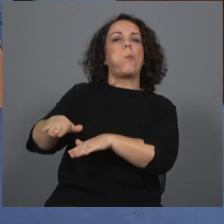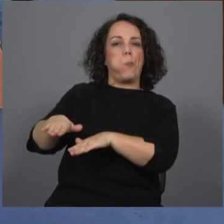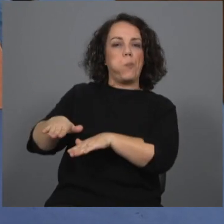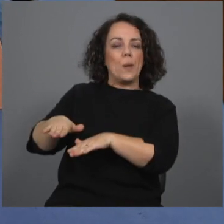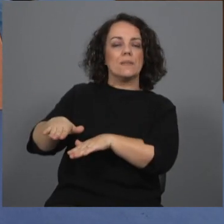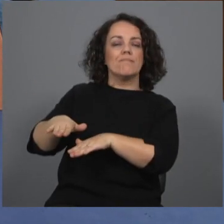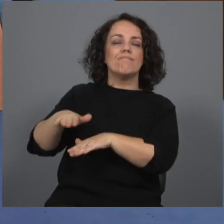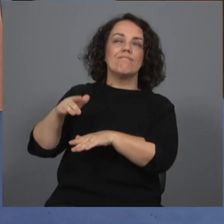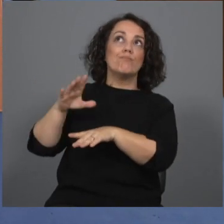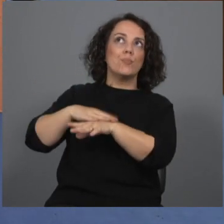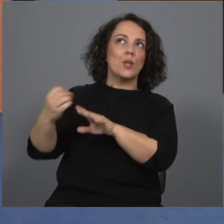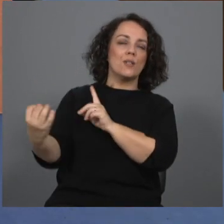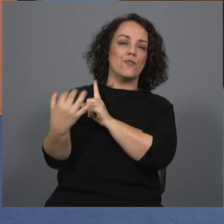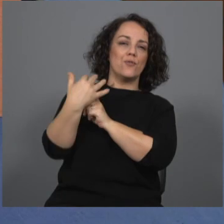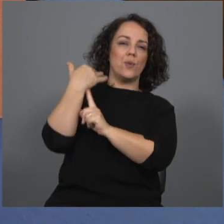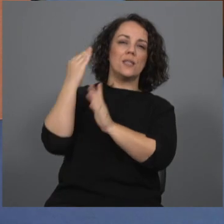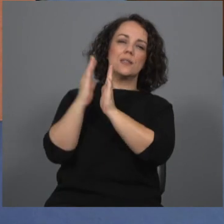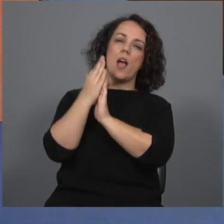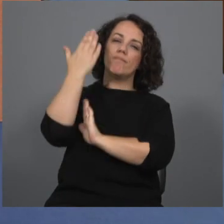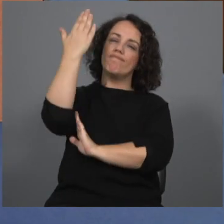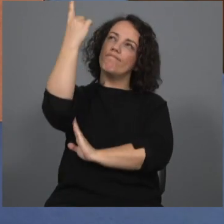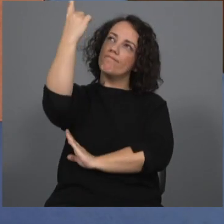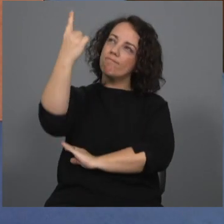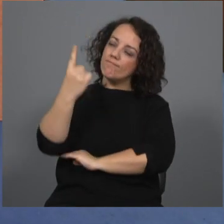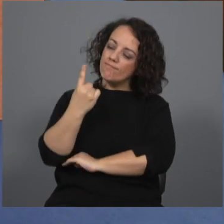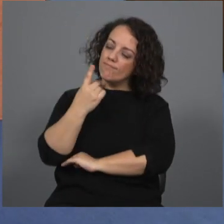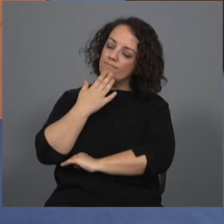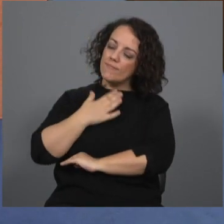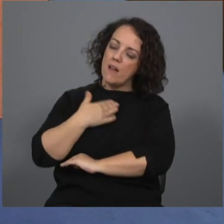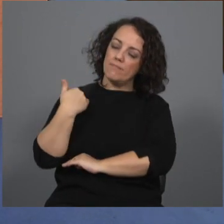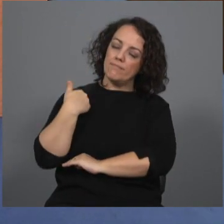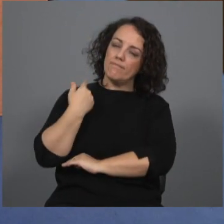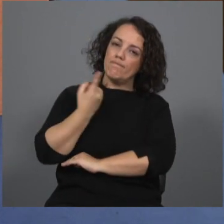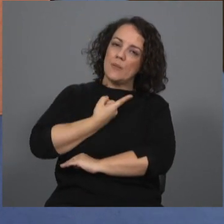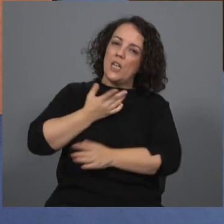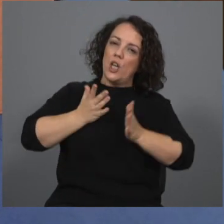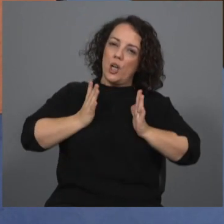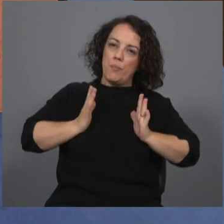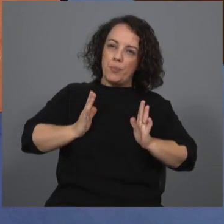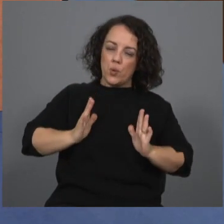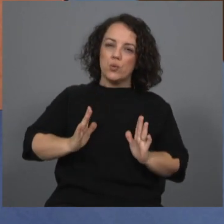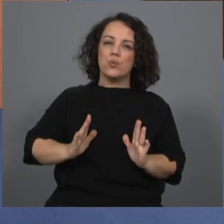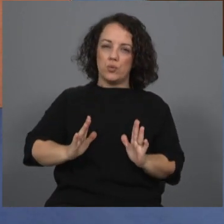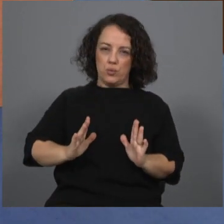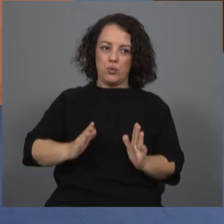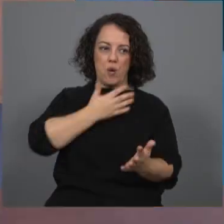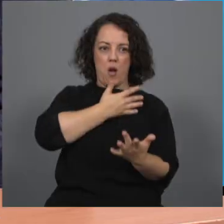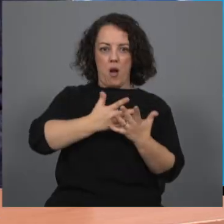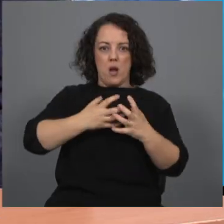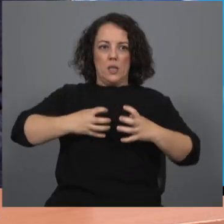na nossa história, ou seja, perceber que somos chamados a um repouso depois destas tensões,